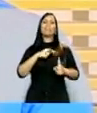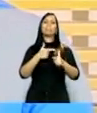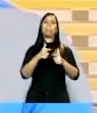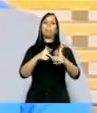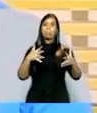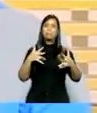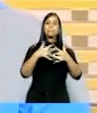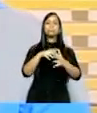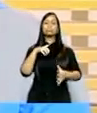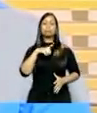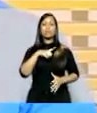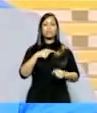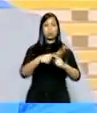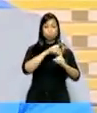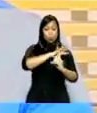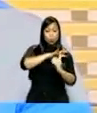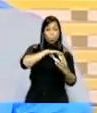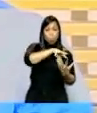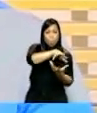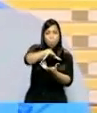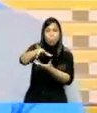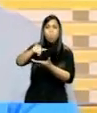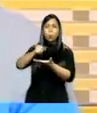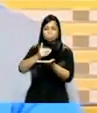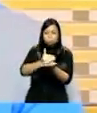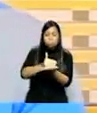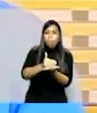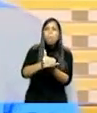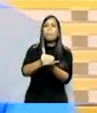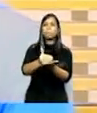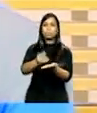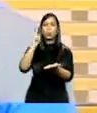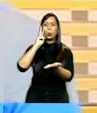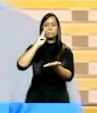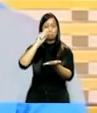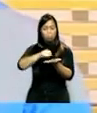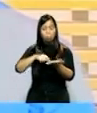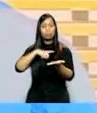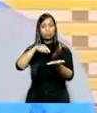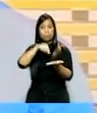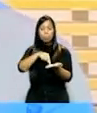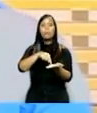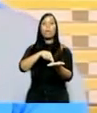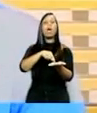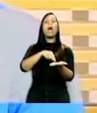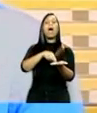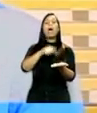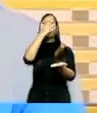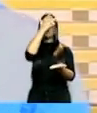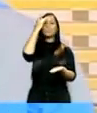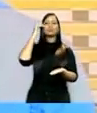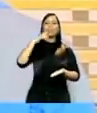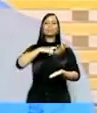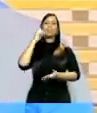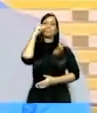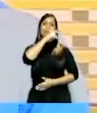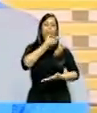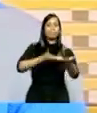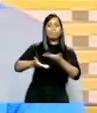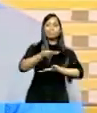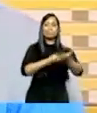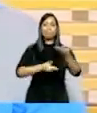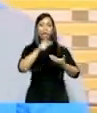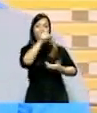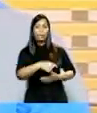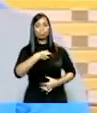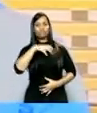né? E desde que a humanidade se estabeleceu, desde que nós temos registros, né, históricos da humanidade, o ser humano tem dificuldade em lidar com o outro